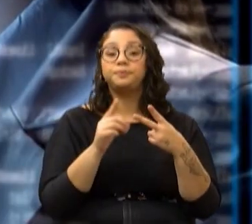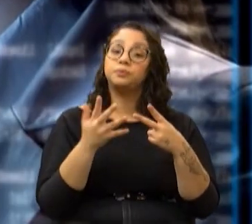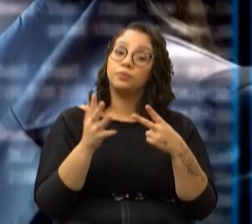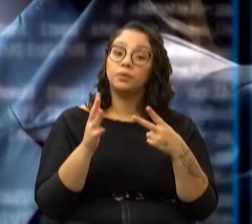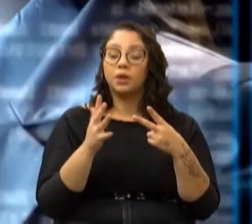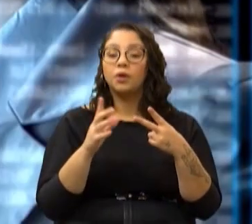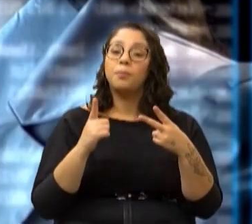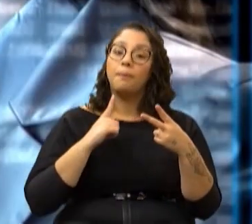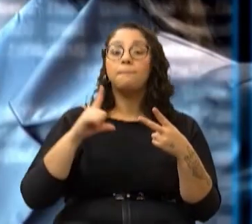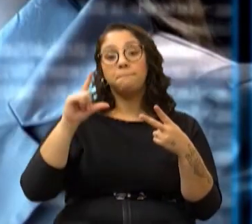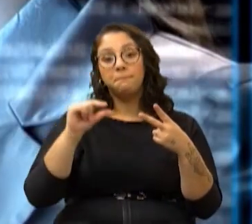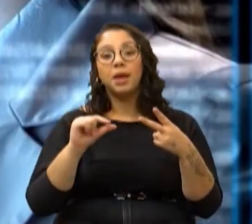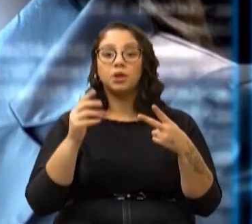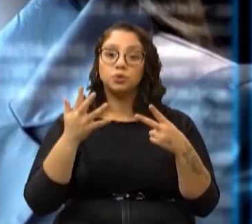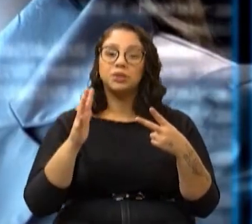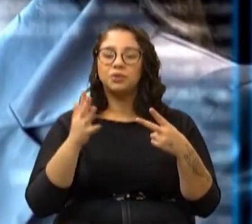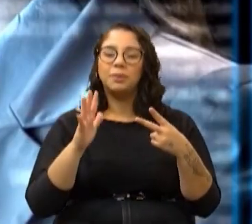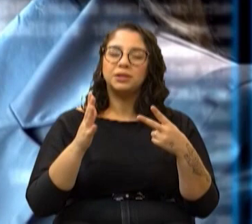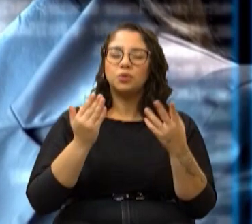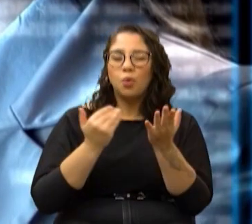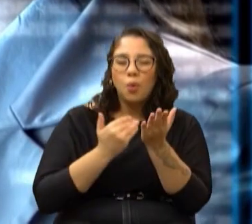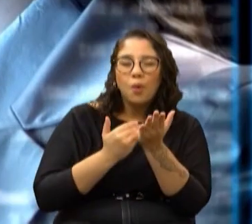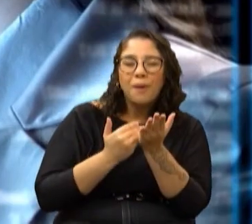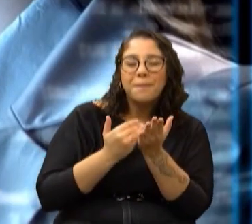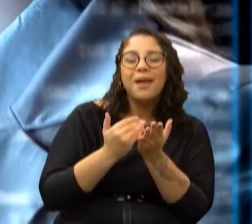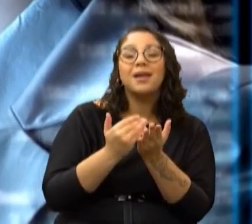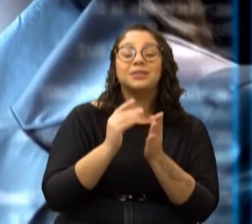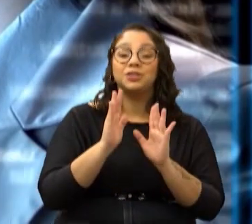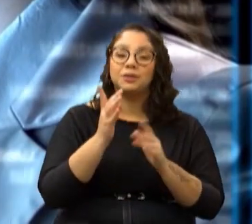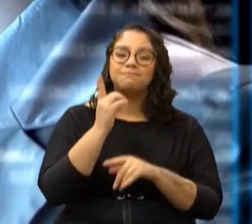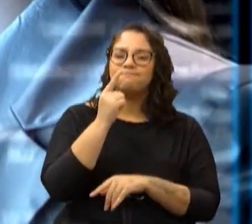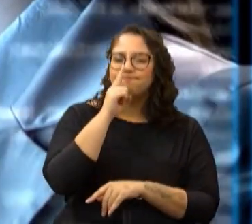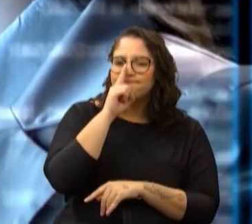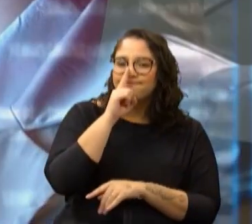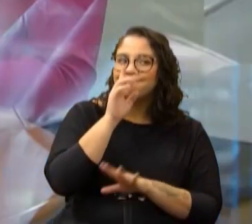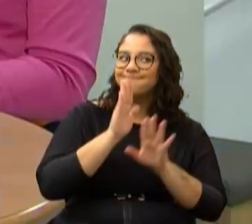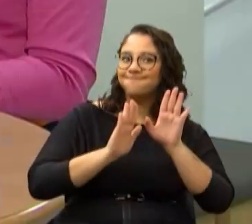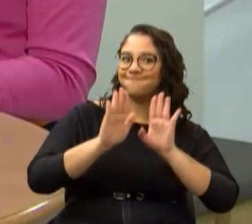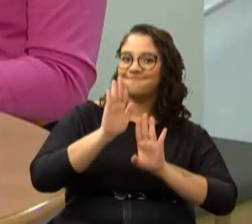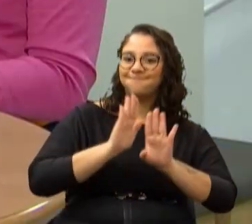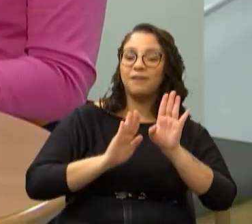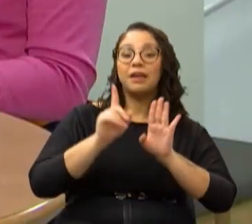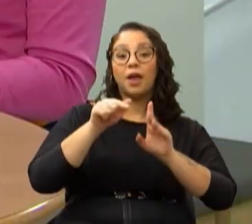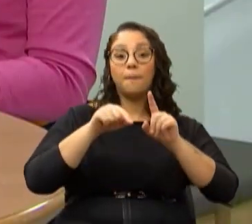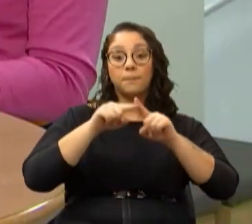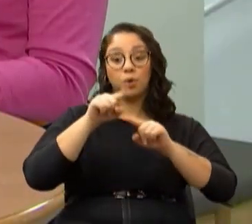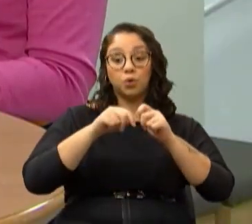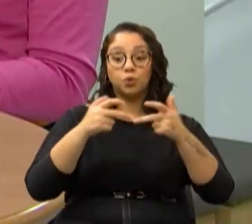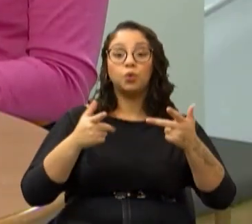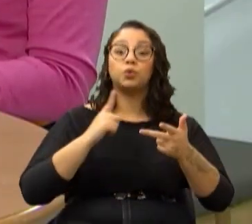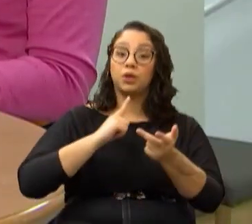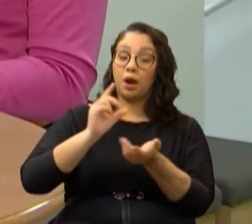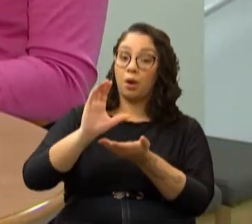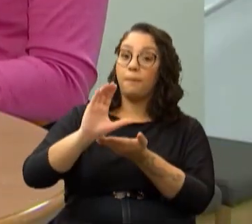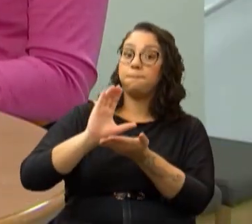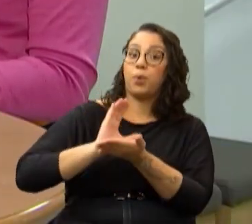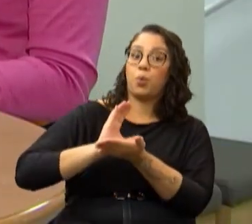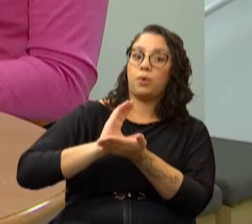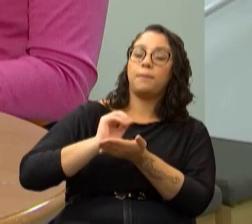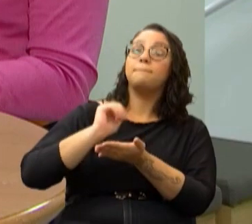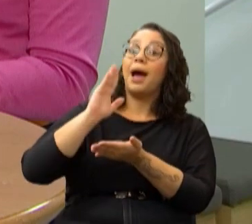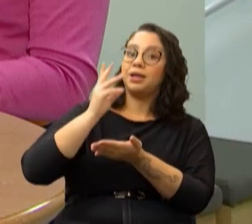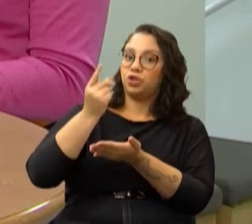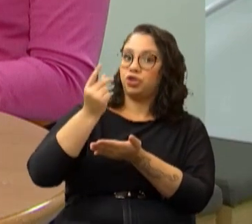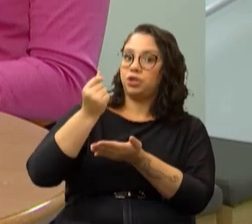perfil moderado também vai ter menos risco, mas ele já começa a apresentar uma pitadinha ali de um produto que vai trazer uma rentabilidade,